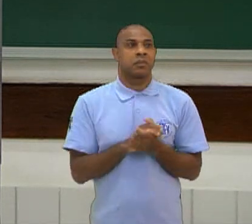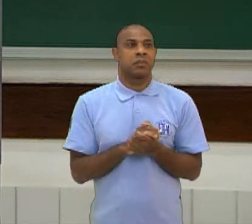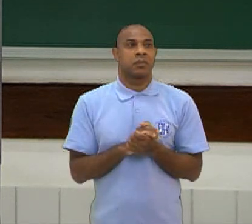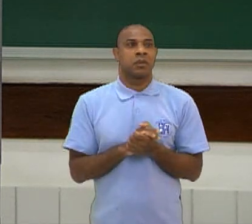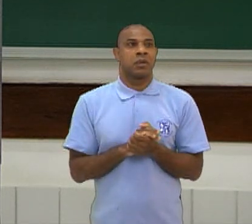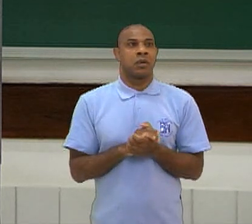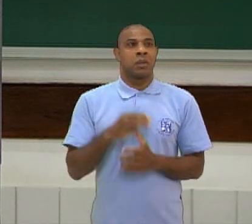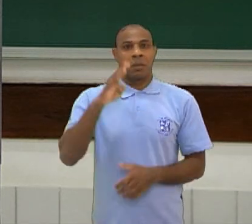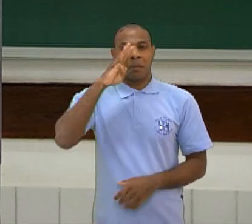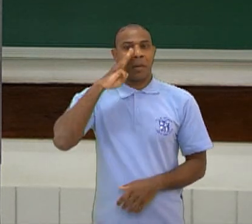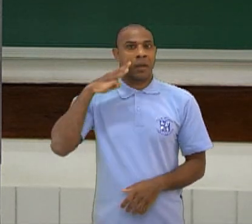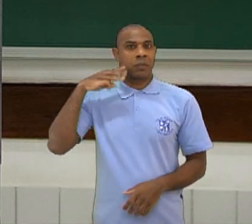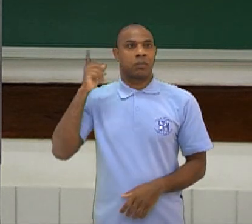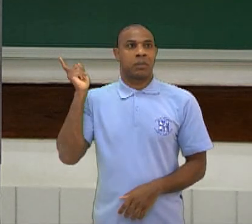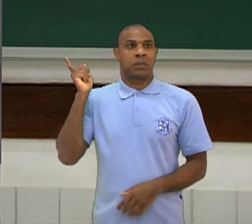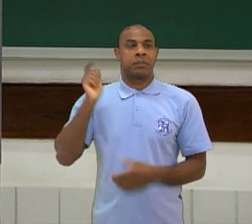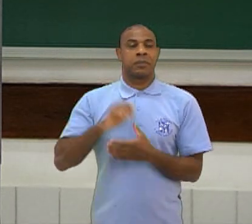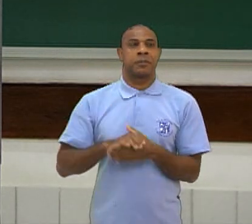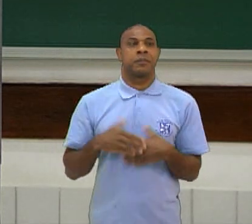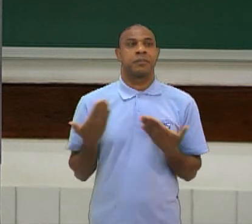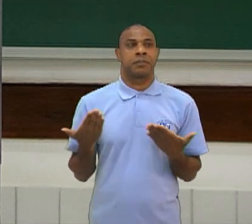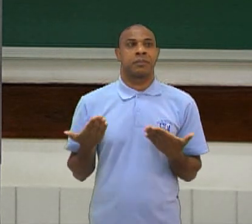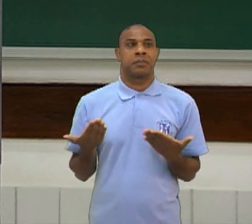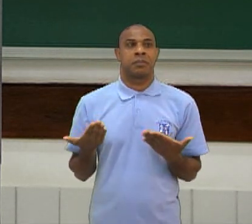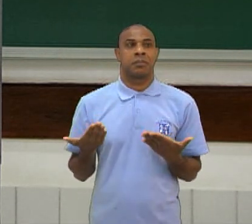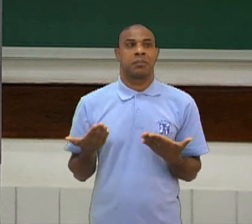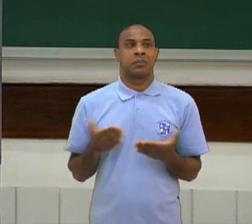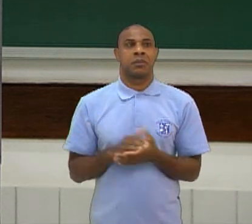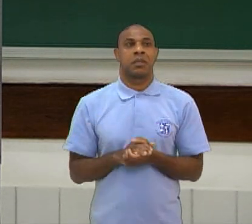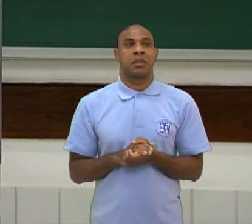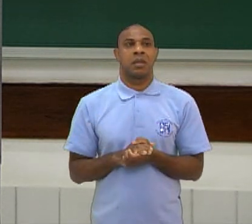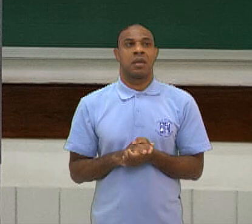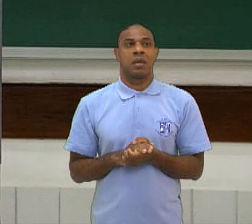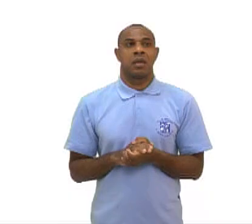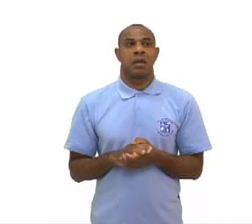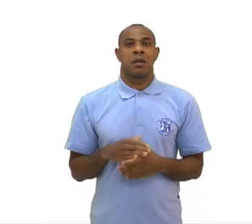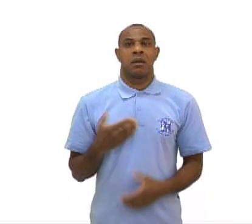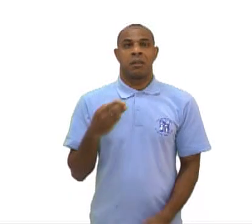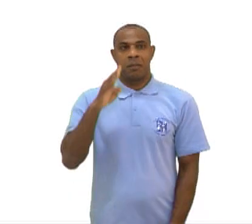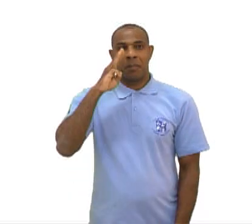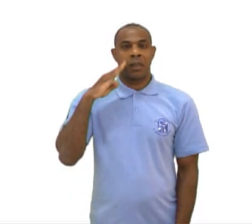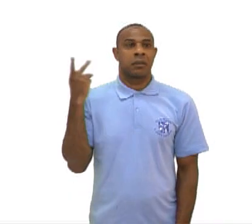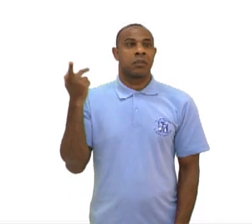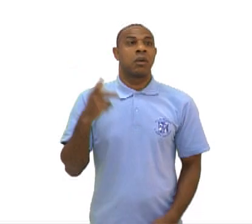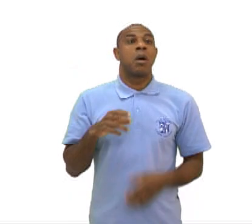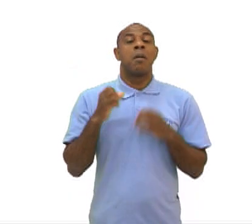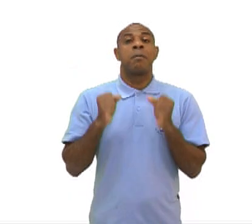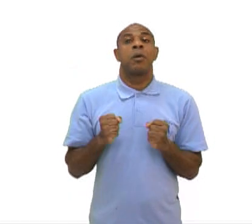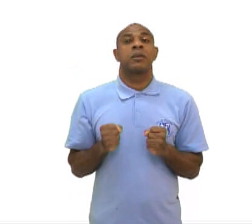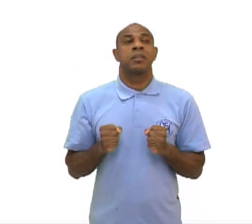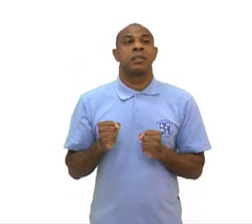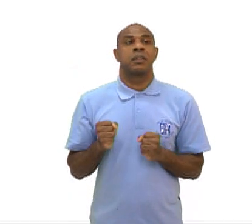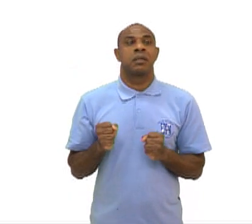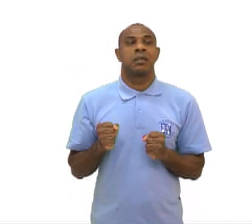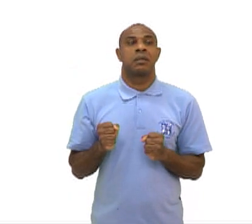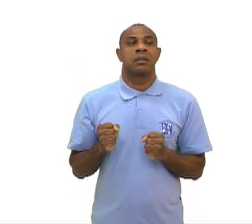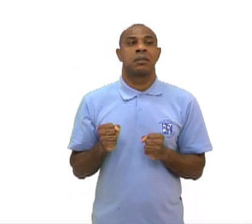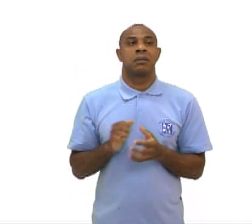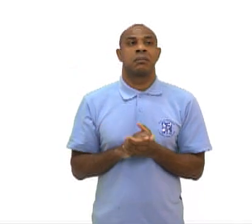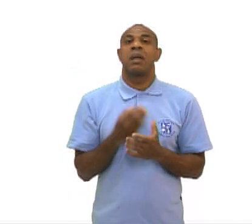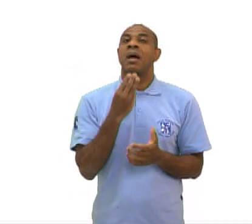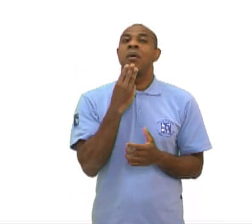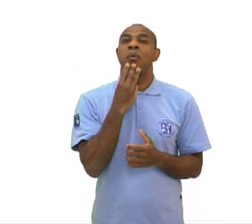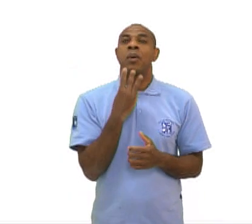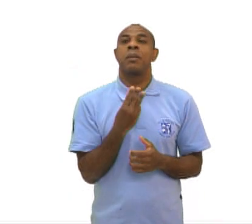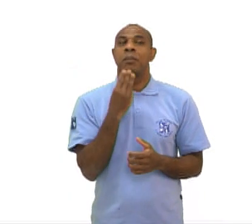importante no que tange a poder, política e Estado, porque ele vai falar o quê? Vamos lá. Então, poder, política e dominação são três